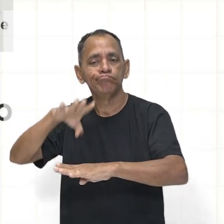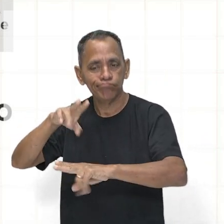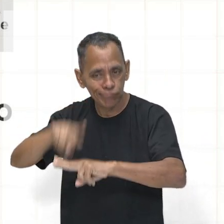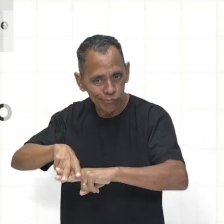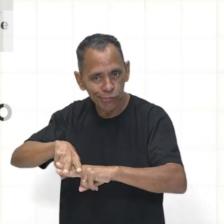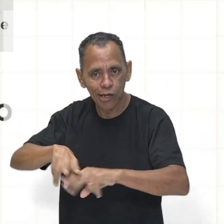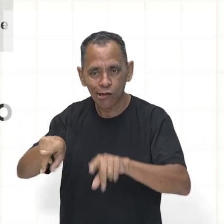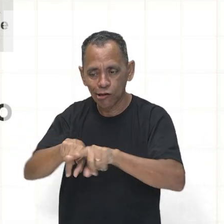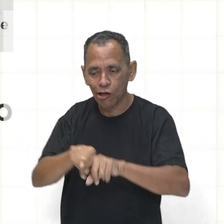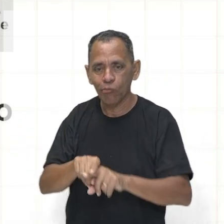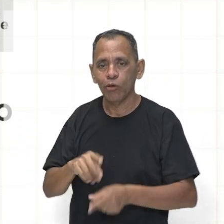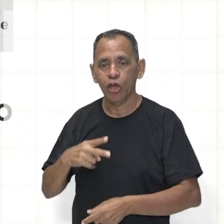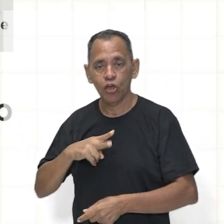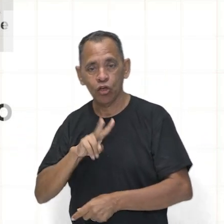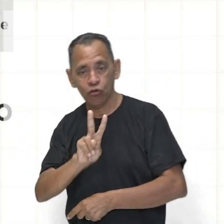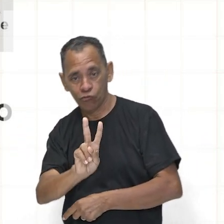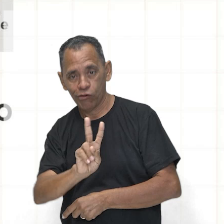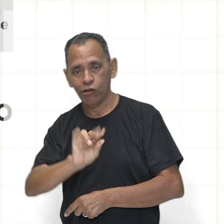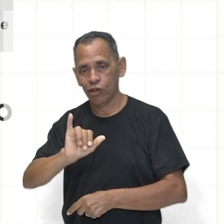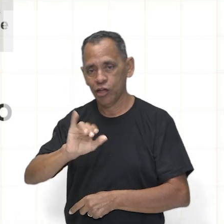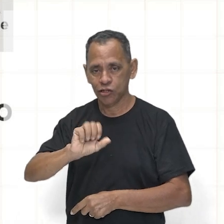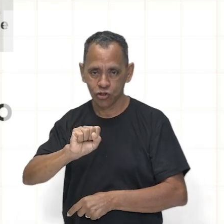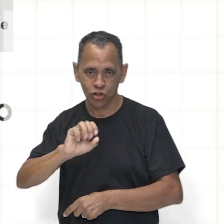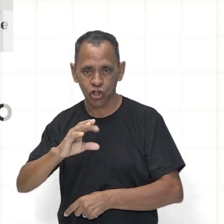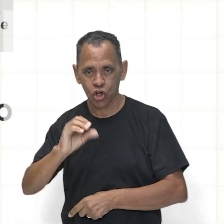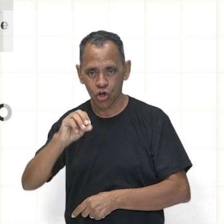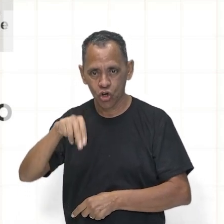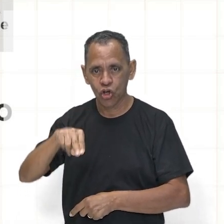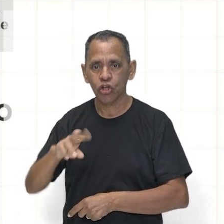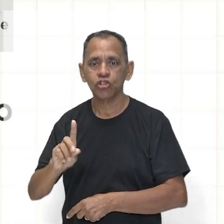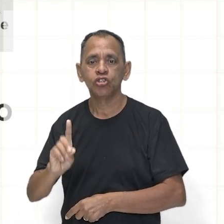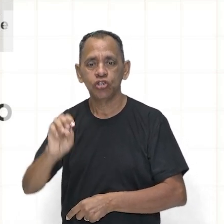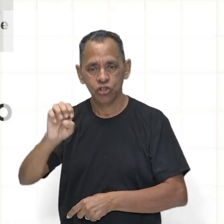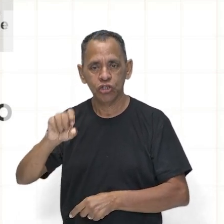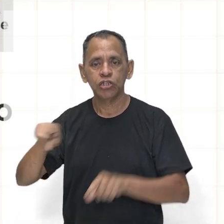A sua função era resolver os problemas tanto internos quanto